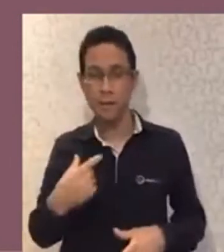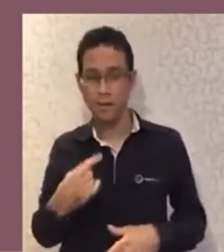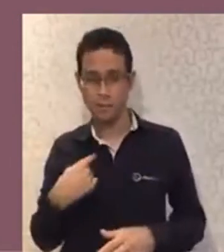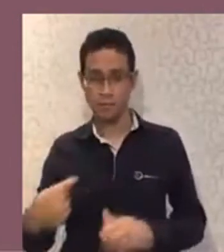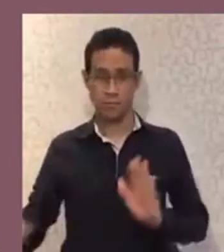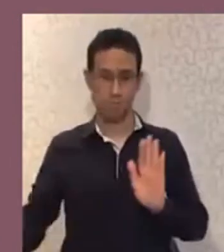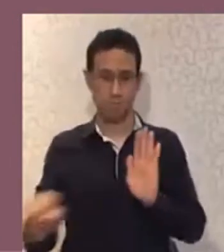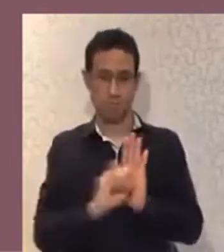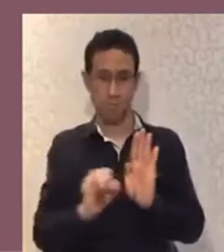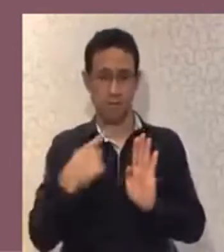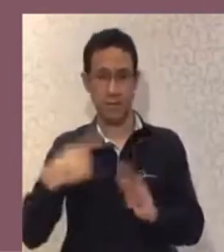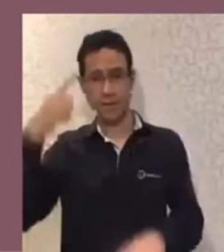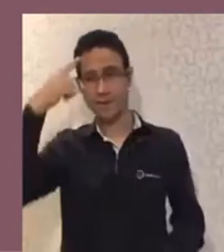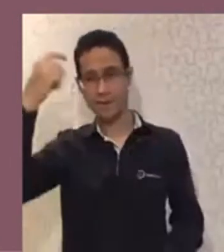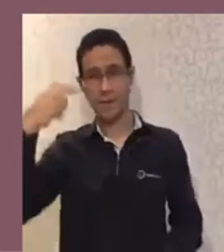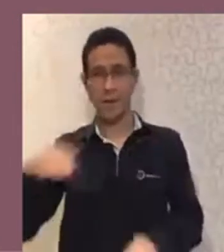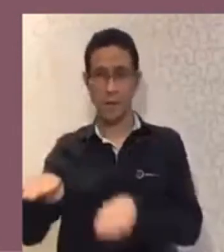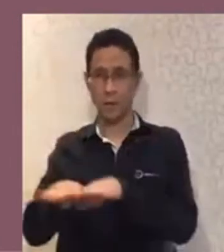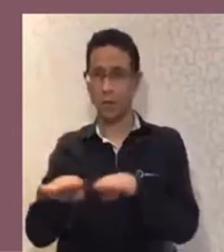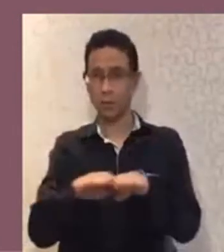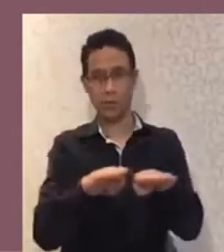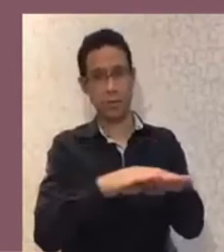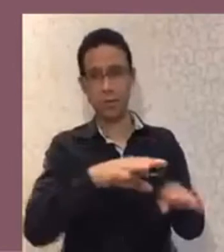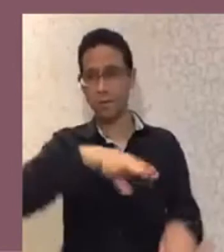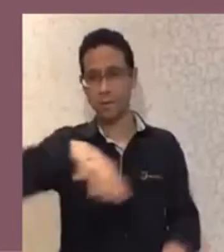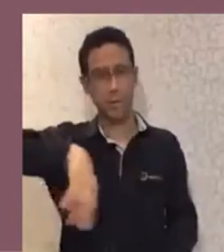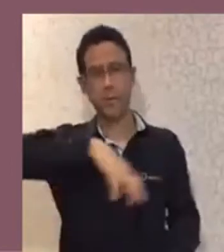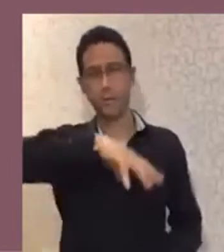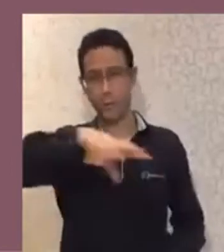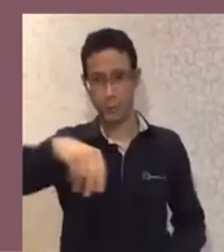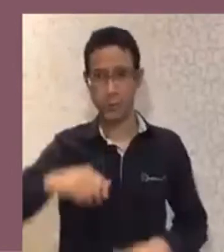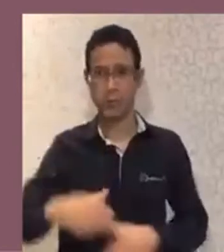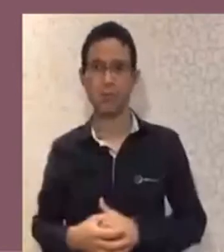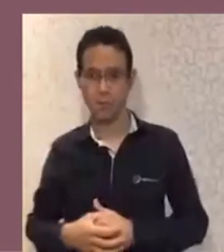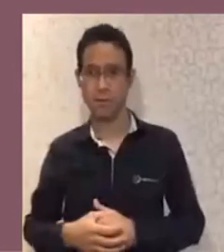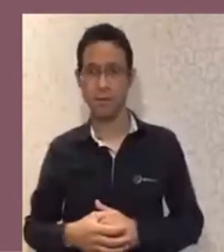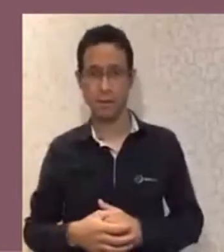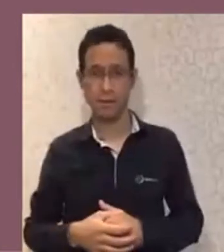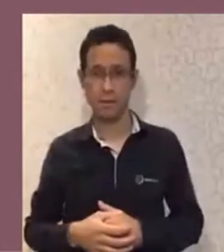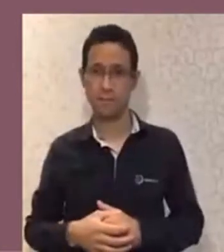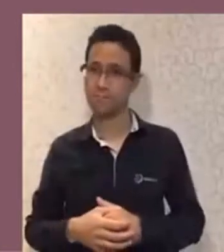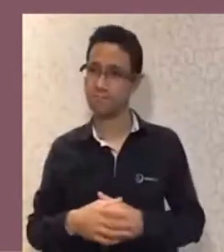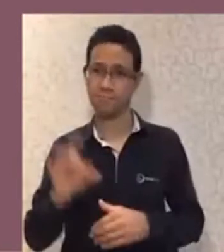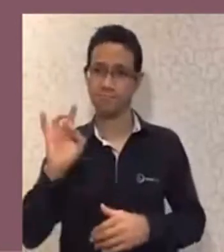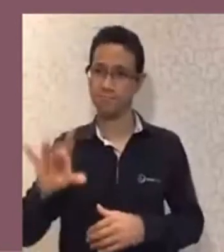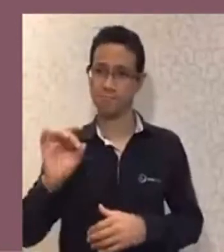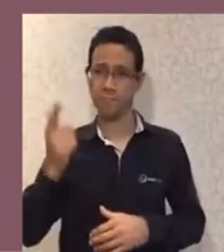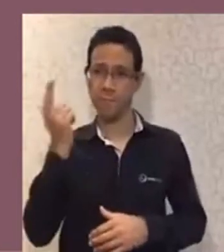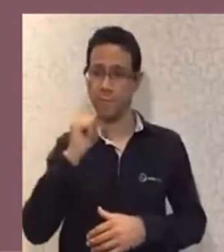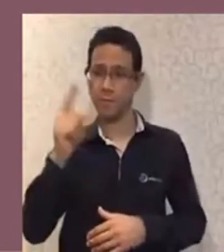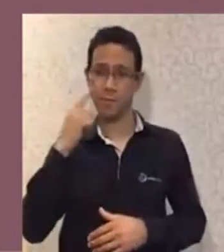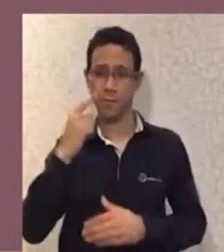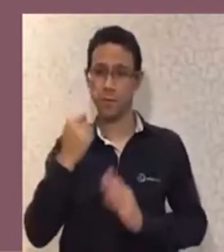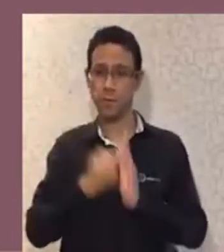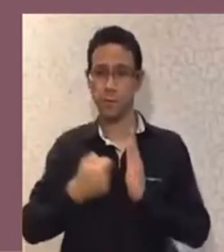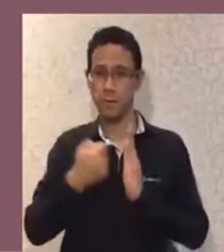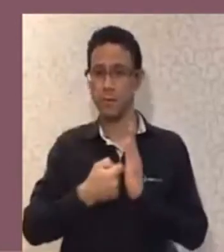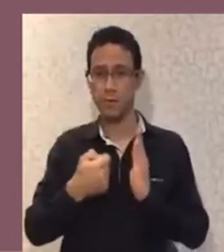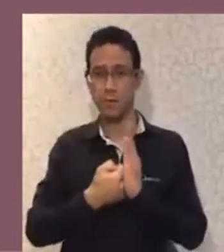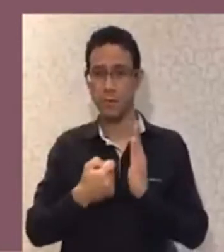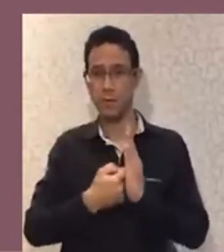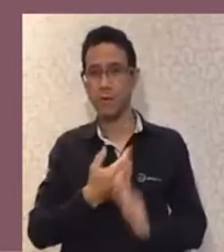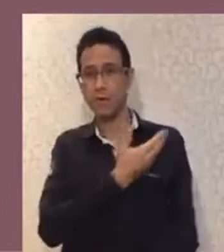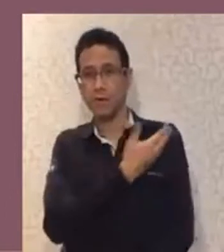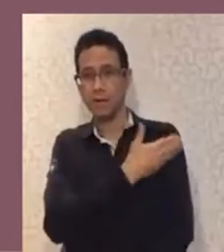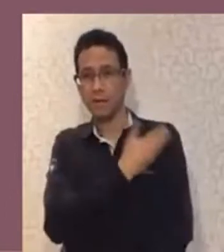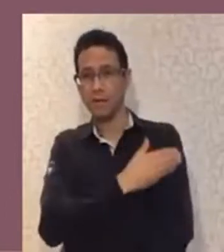numa ideia de igualdade para todos, né, você automaticamente está na luta antirracista, né, nesse sentido.